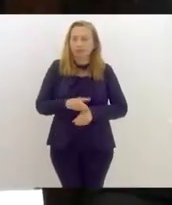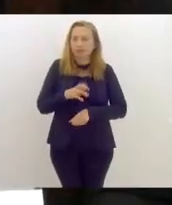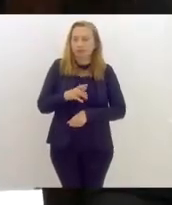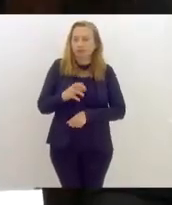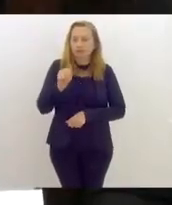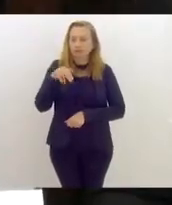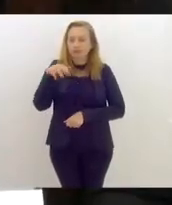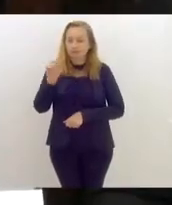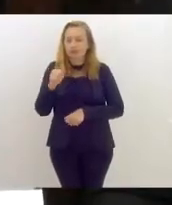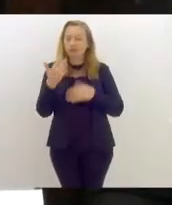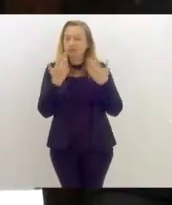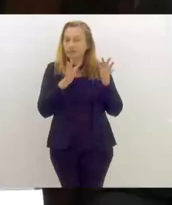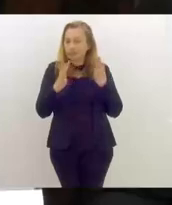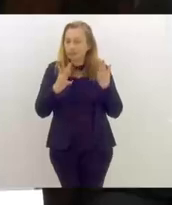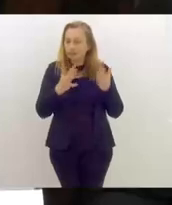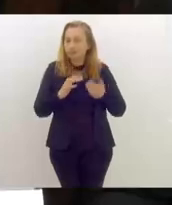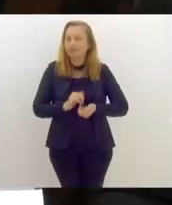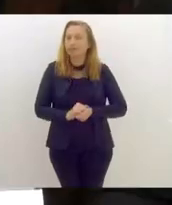na basílica